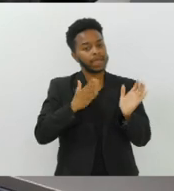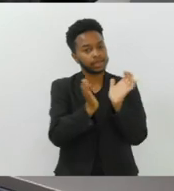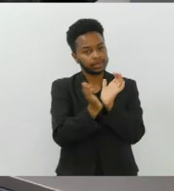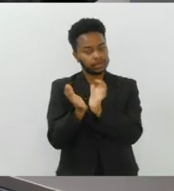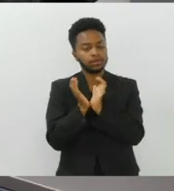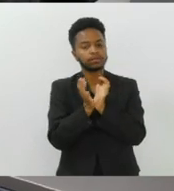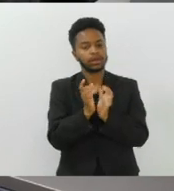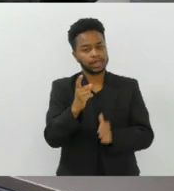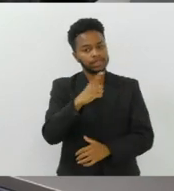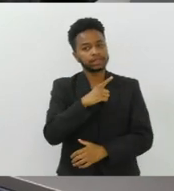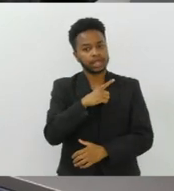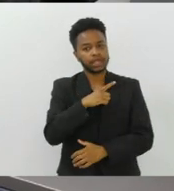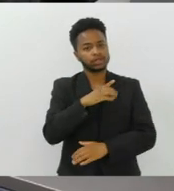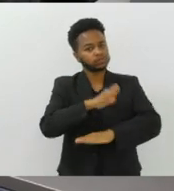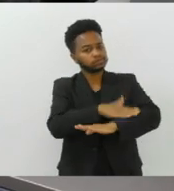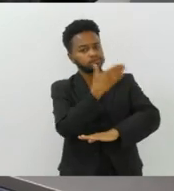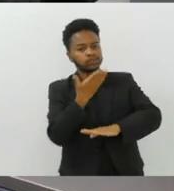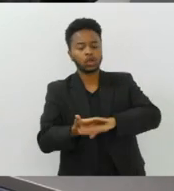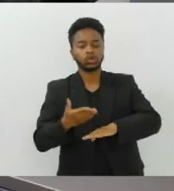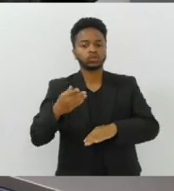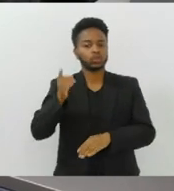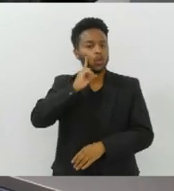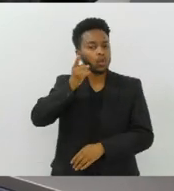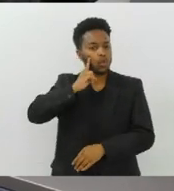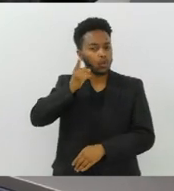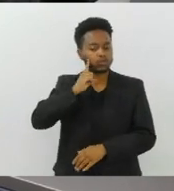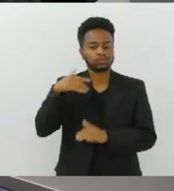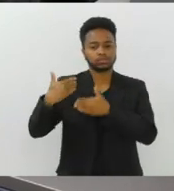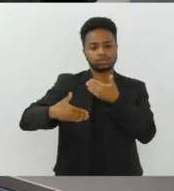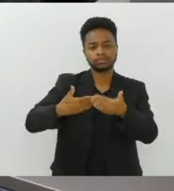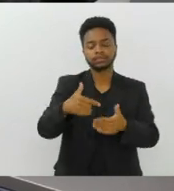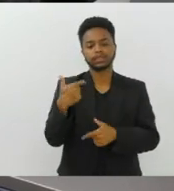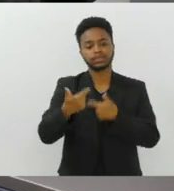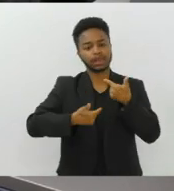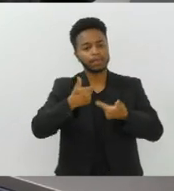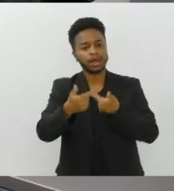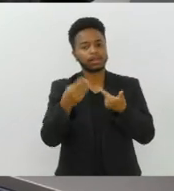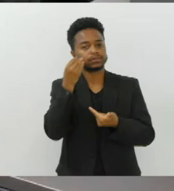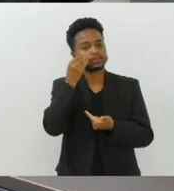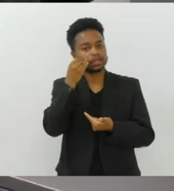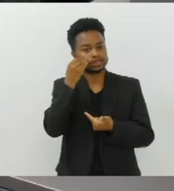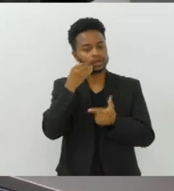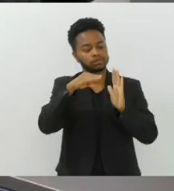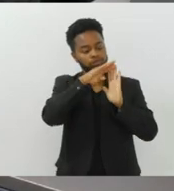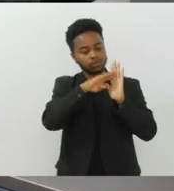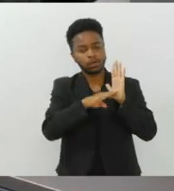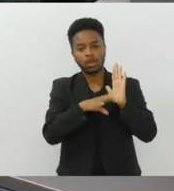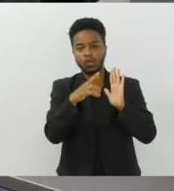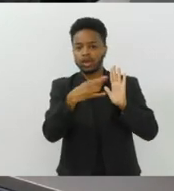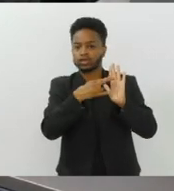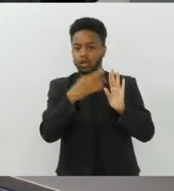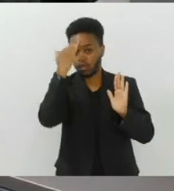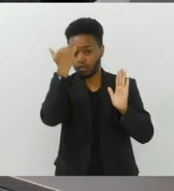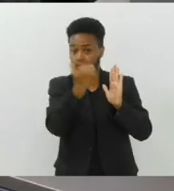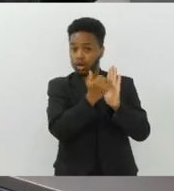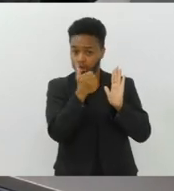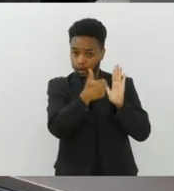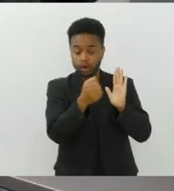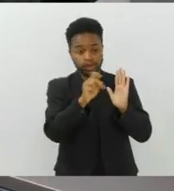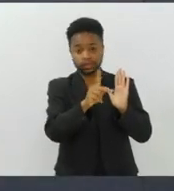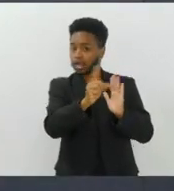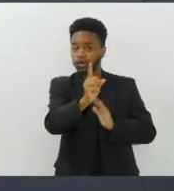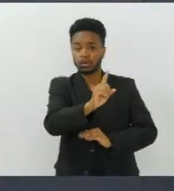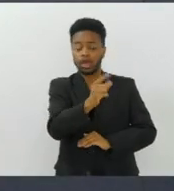tem dioturnamente trabalhado para fazer com que este rito regimental seja cumprido. Tá, eu vou... Cumprido.